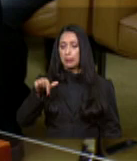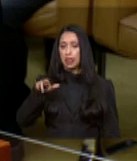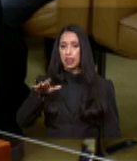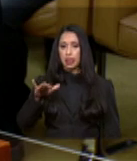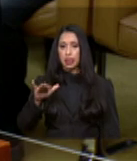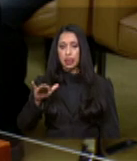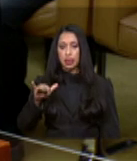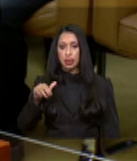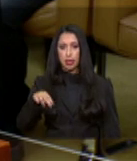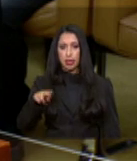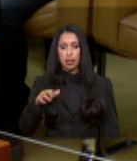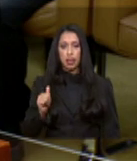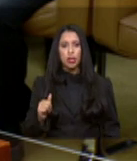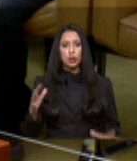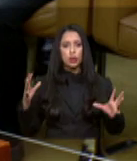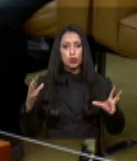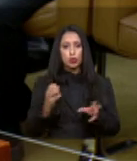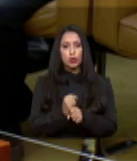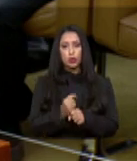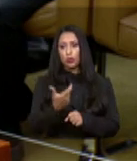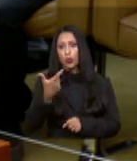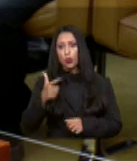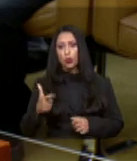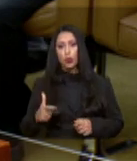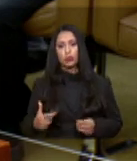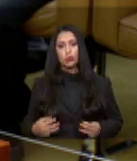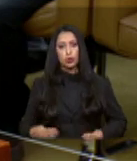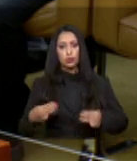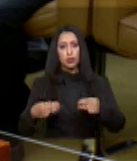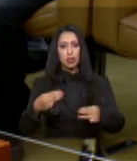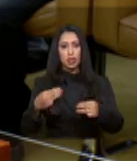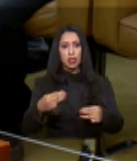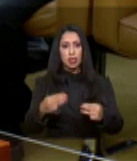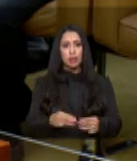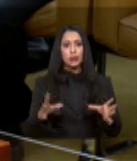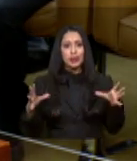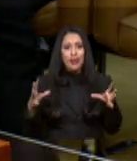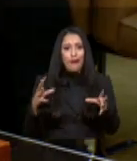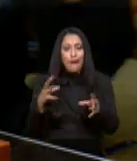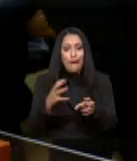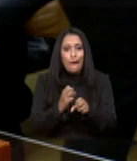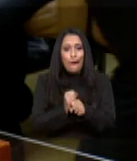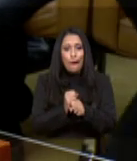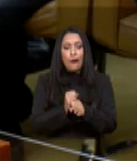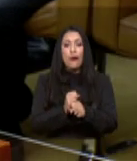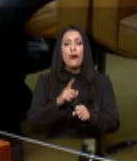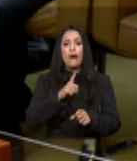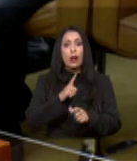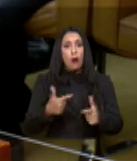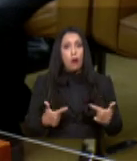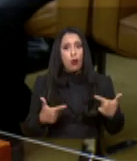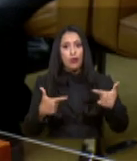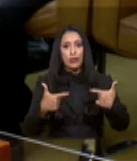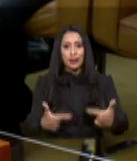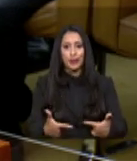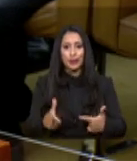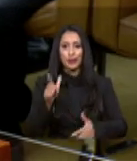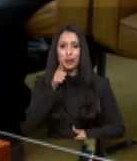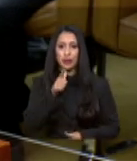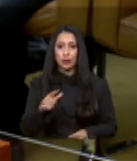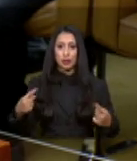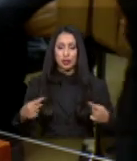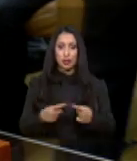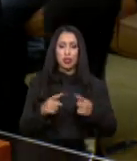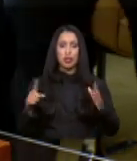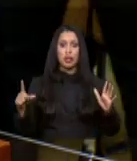meio ambiente compõem um fórum de ex-ministros de meio ambiente que estão lutando para resgatar um legado que não é de